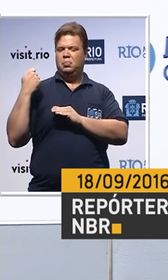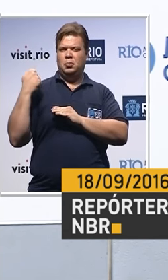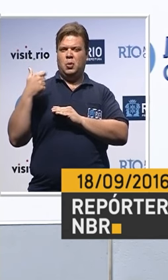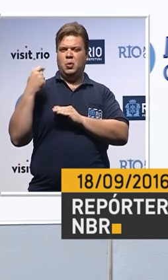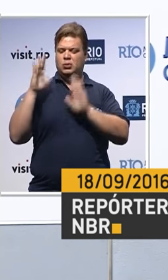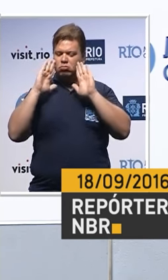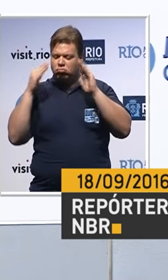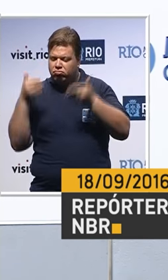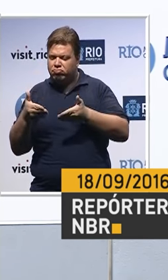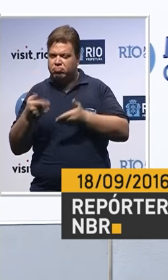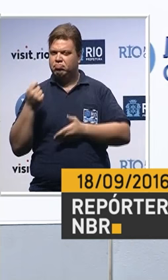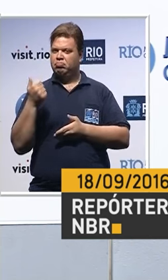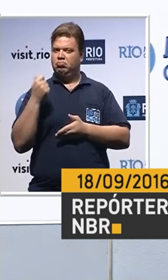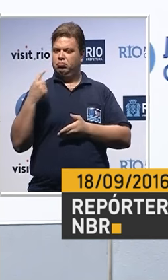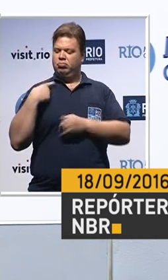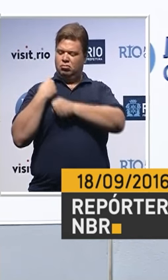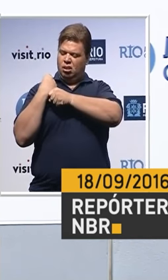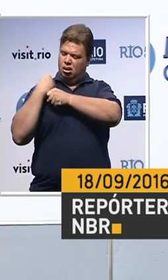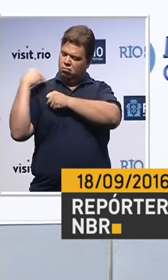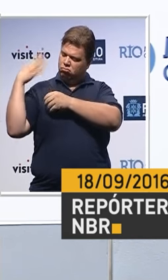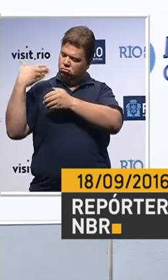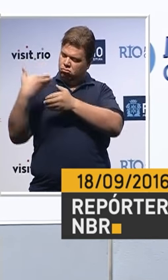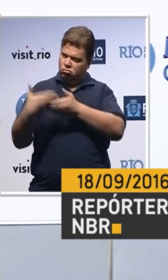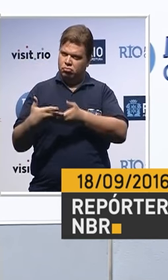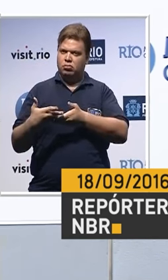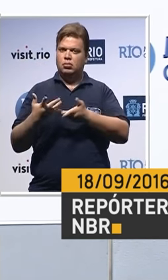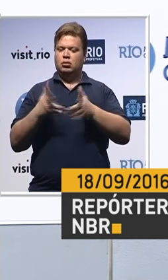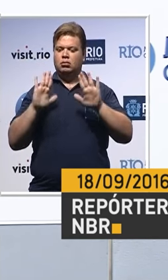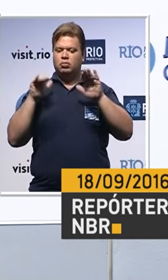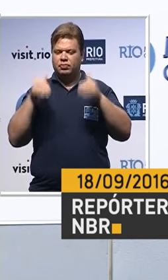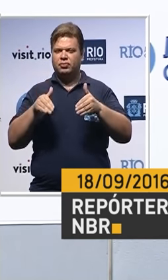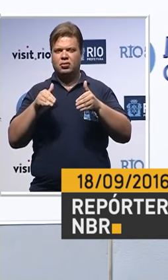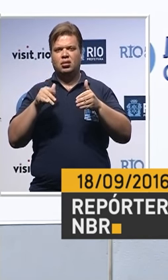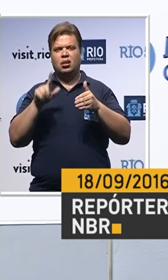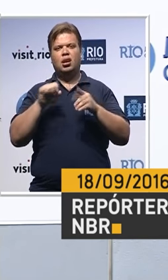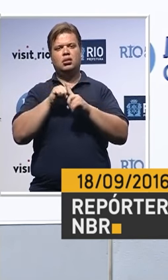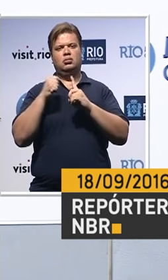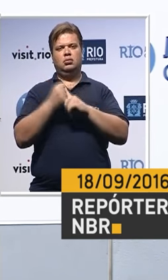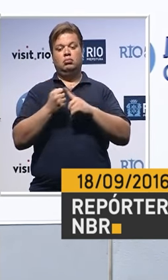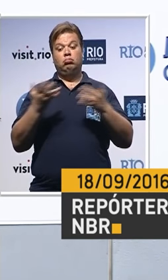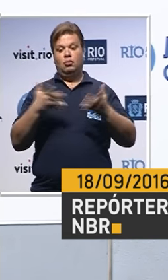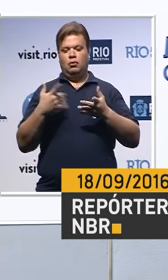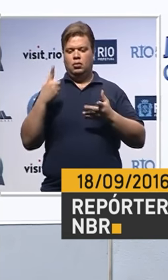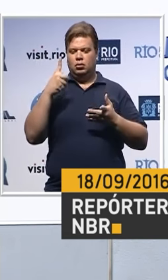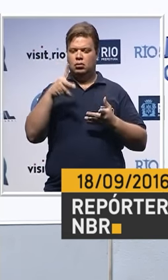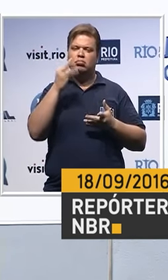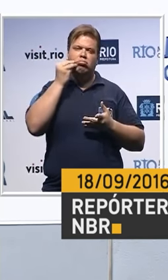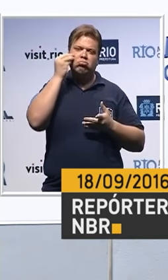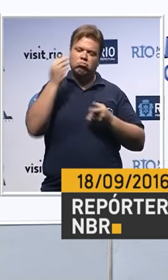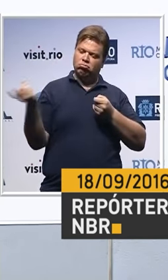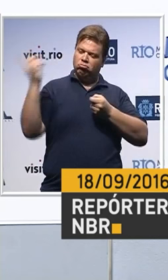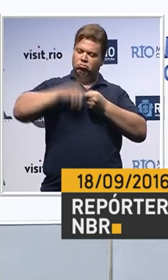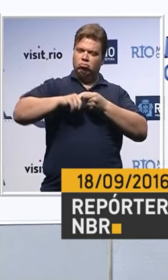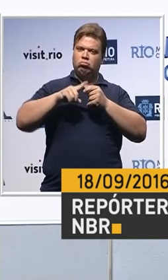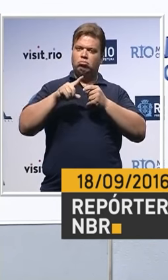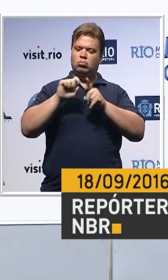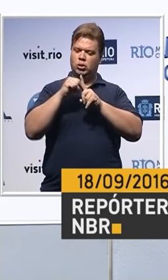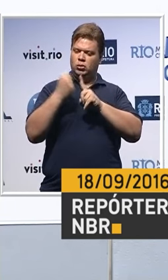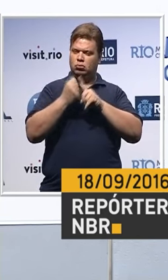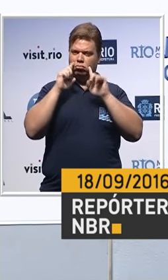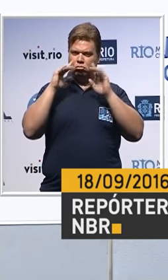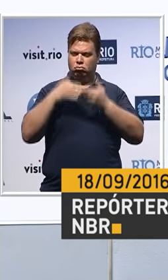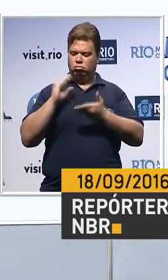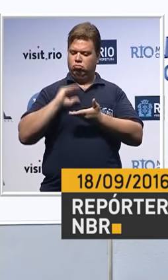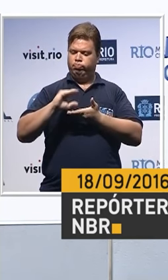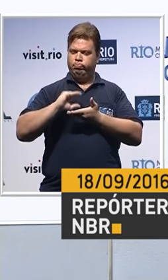pouca ênfase nos últimos anos, o investimento no social. Nós retomaremos o investimento no social por entender que